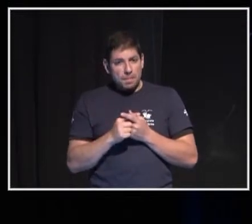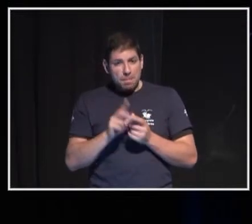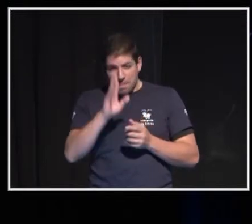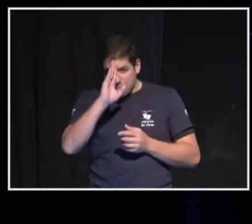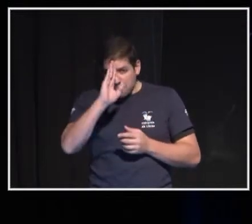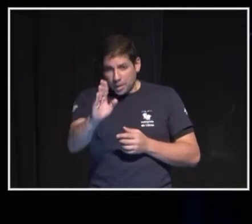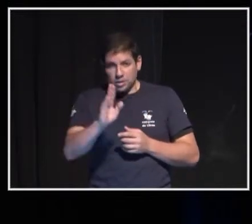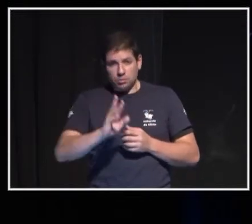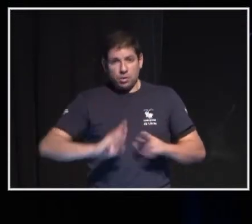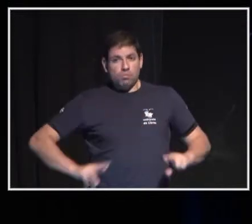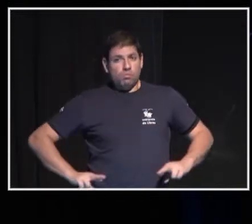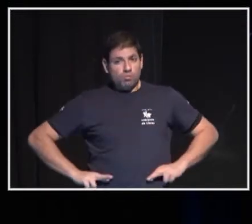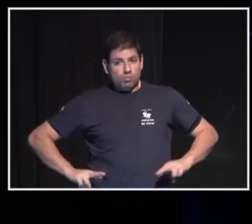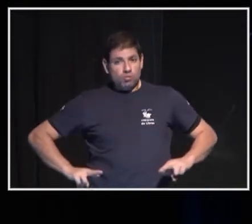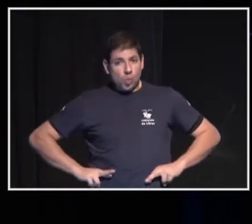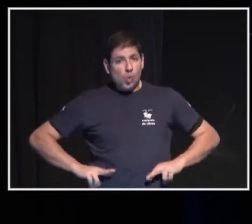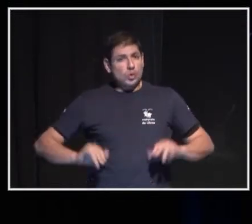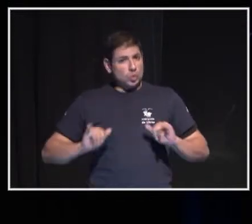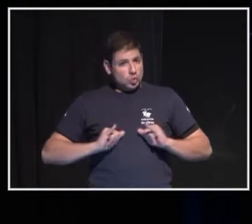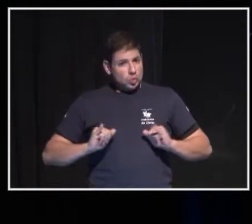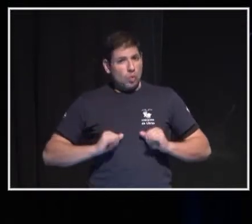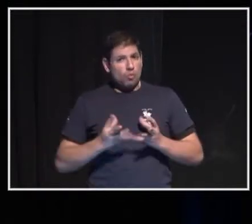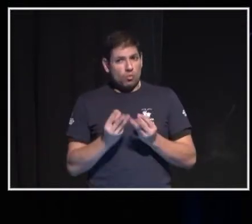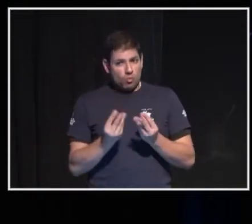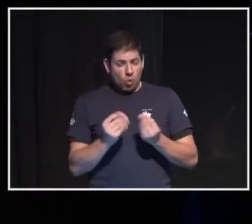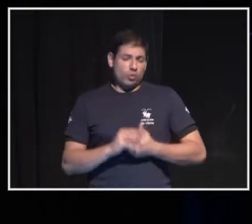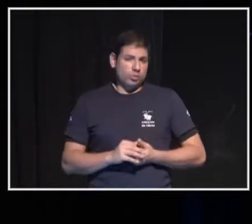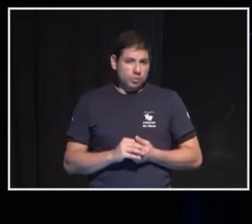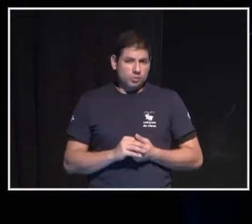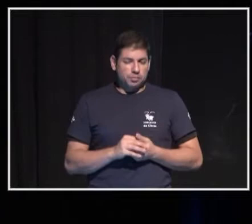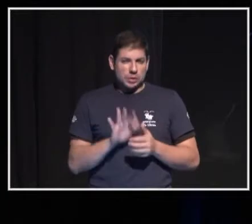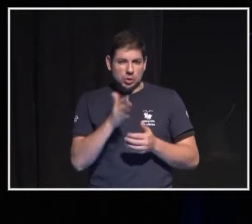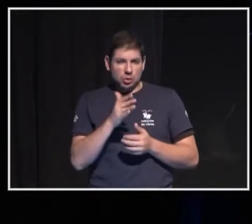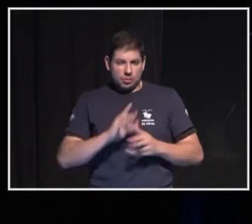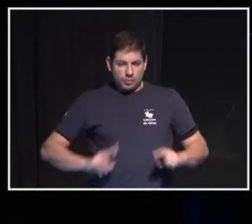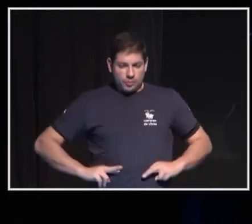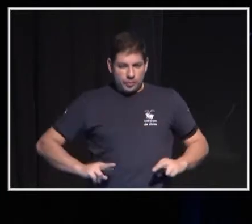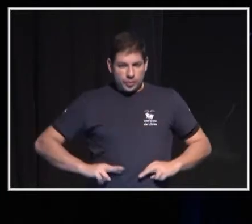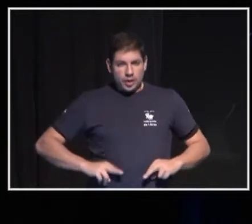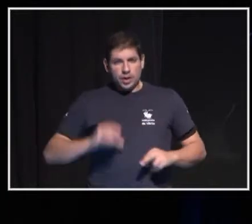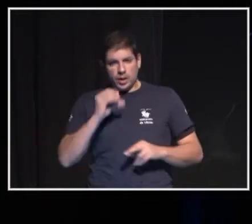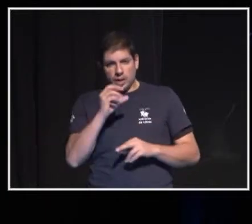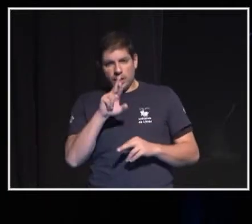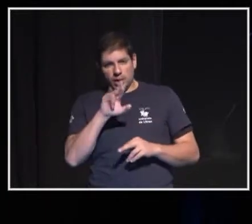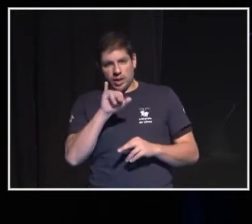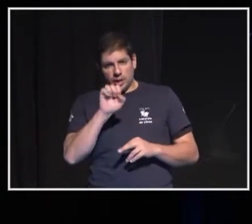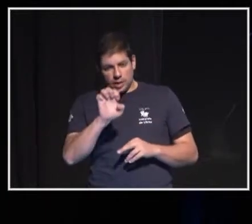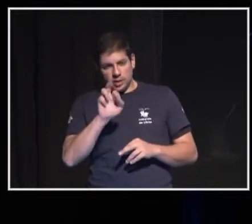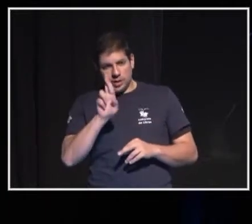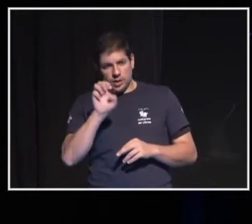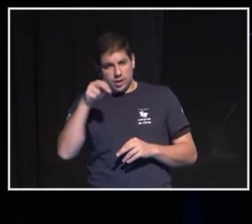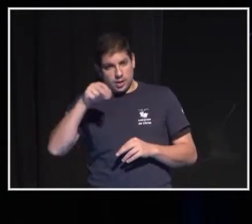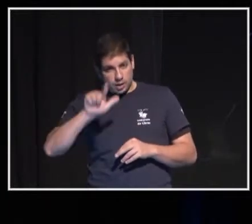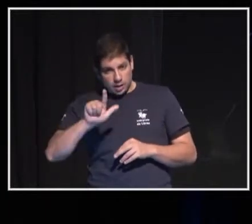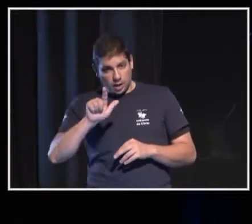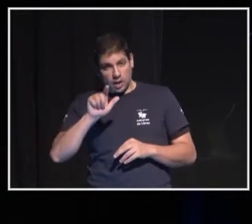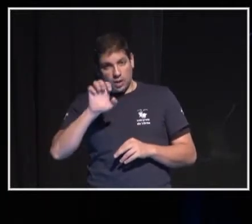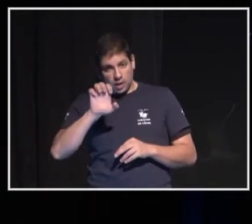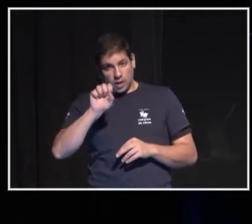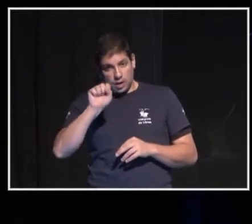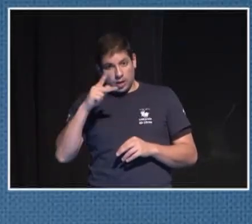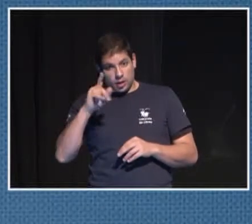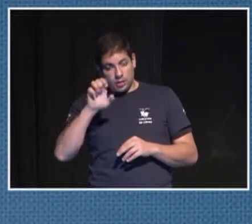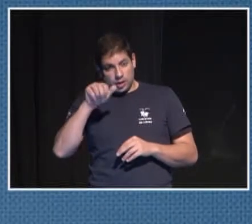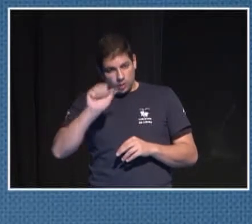o que nós chamamos de crise renal esclerodérmica. Na década de 80, surgiu um grupo de medicamentos, os inibidores